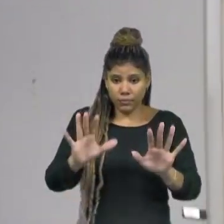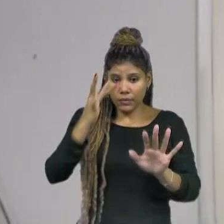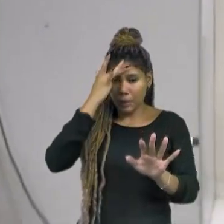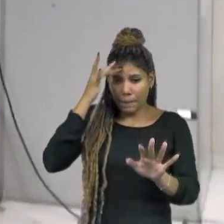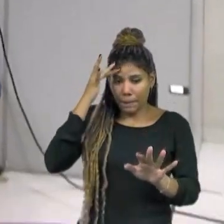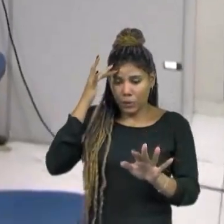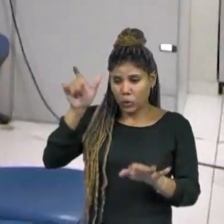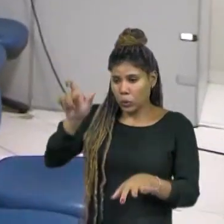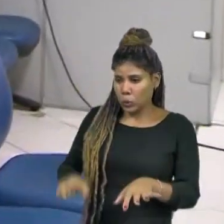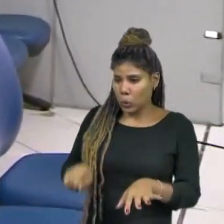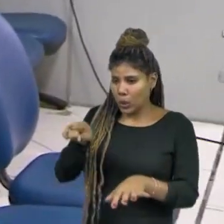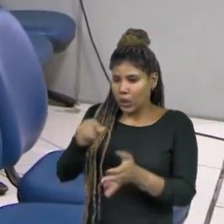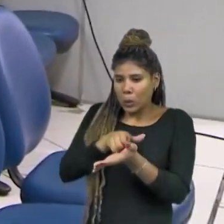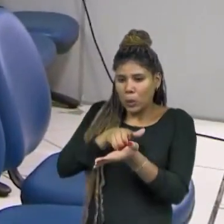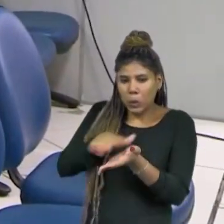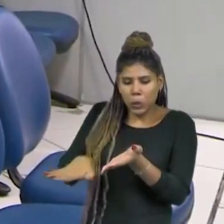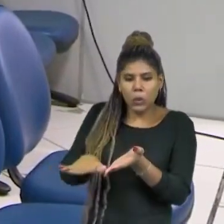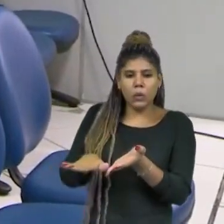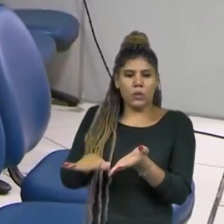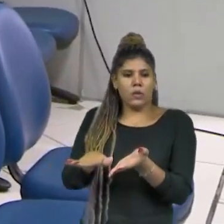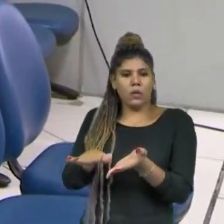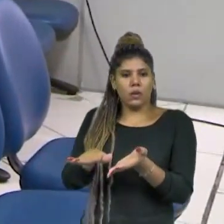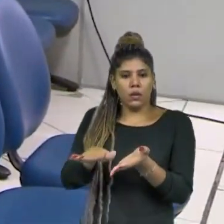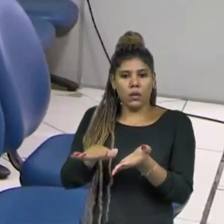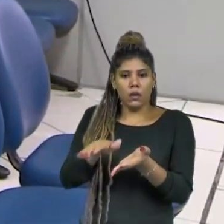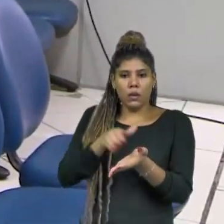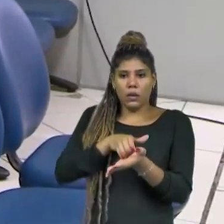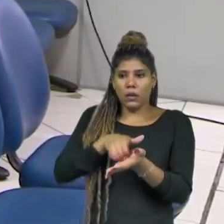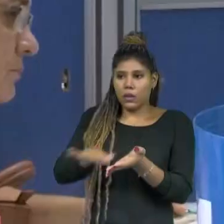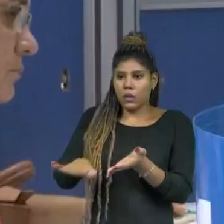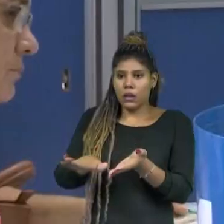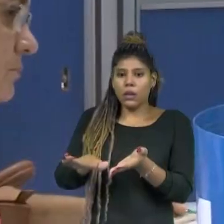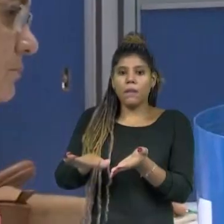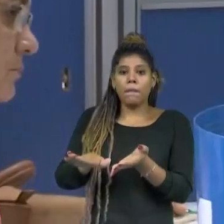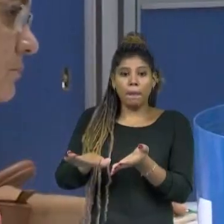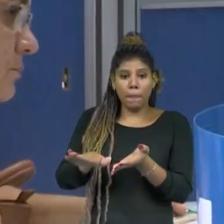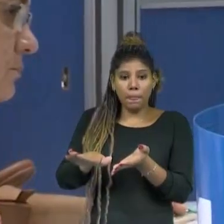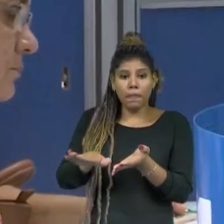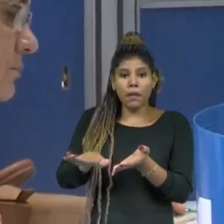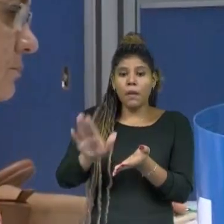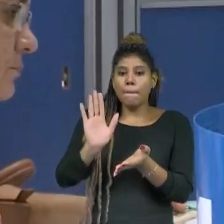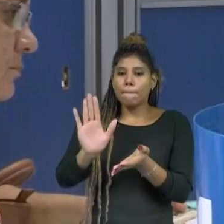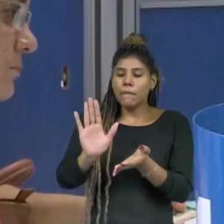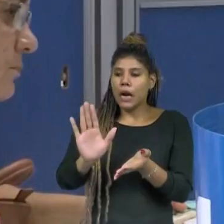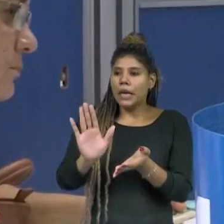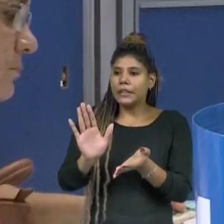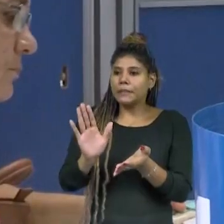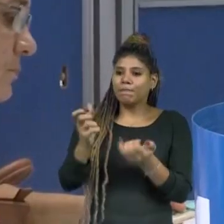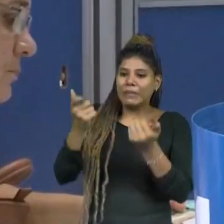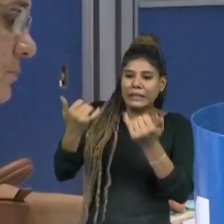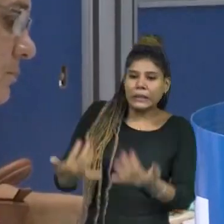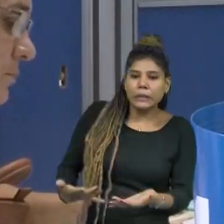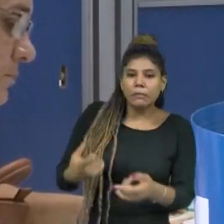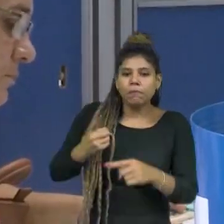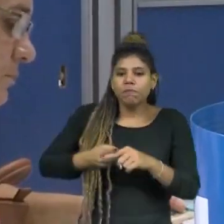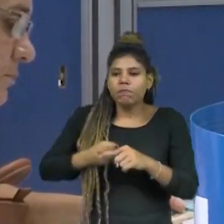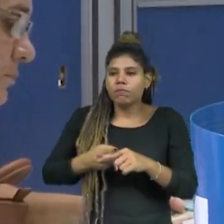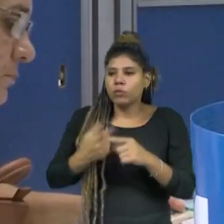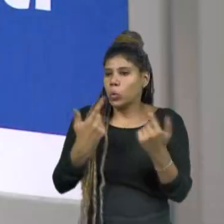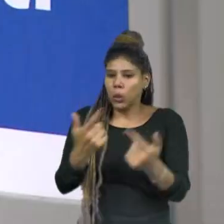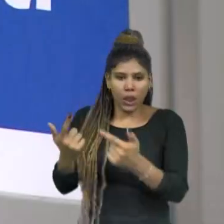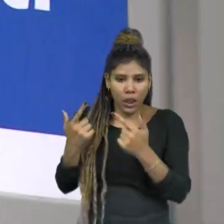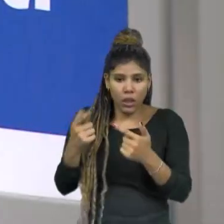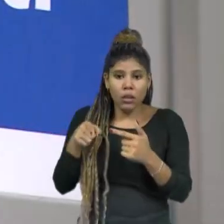sem justa causa precise reunir apenas 3 contribuições no INSS em um novo emprego para ter acesso